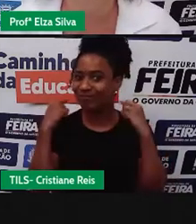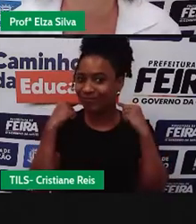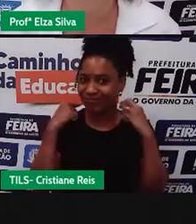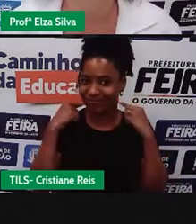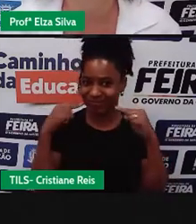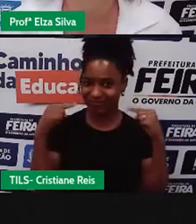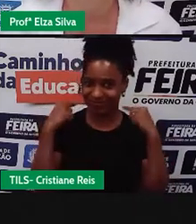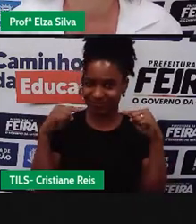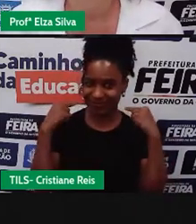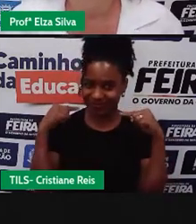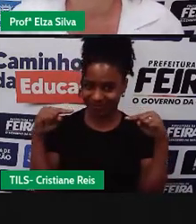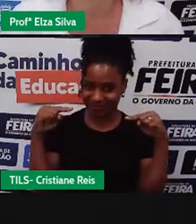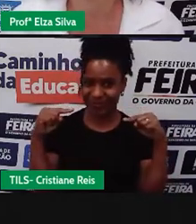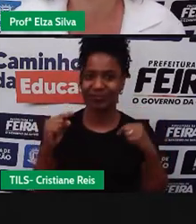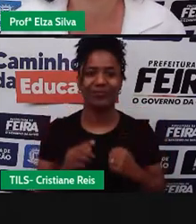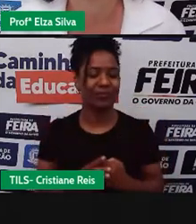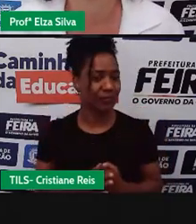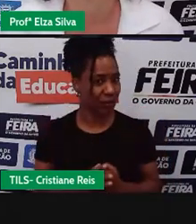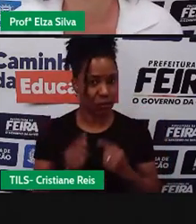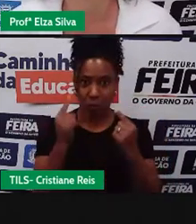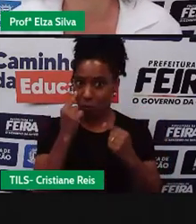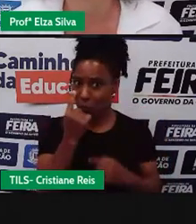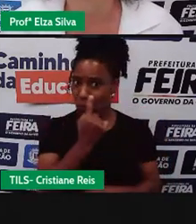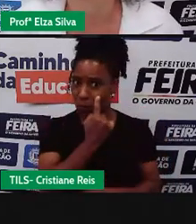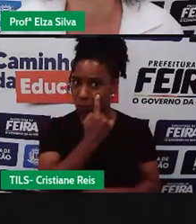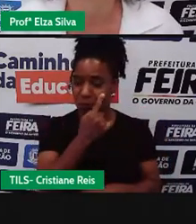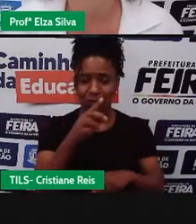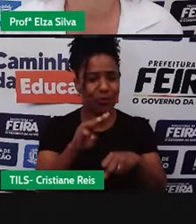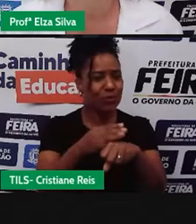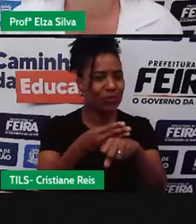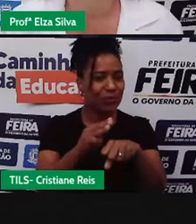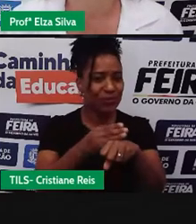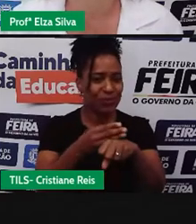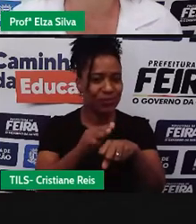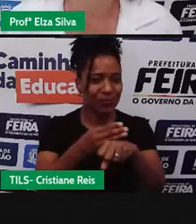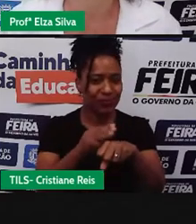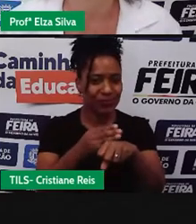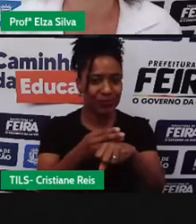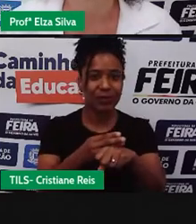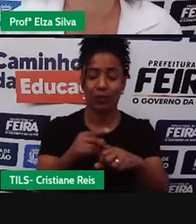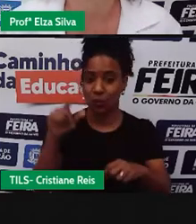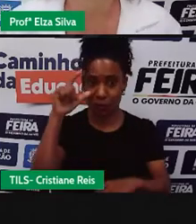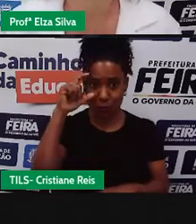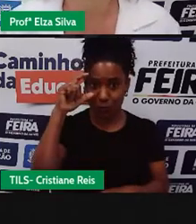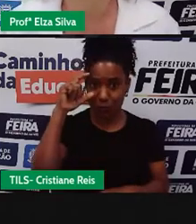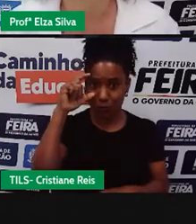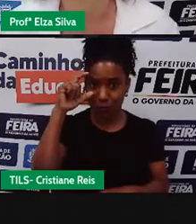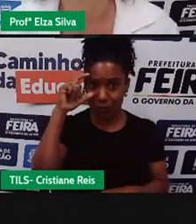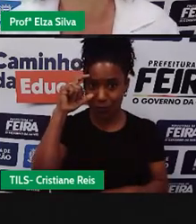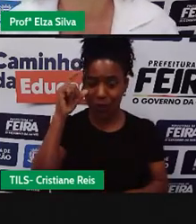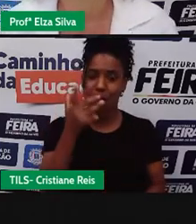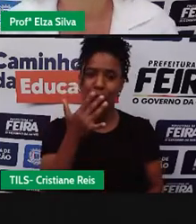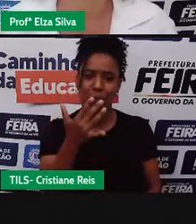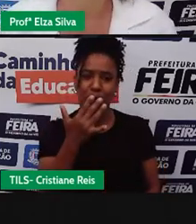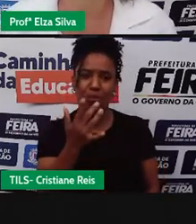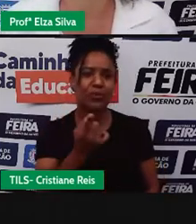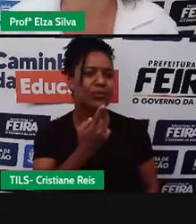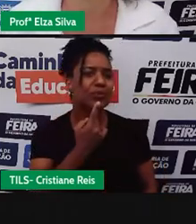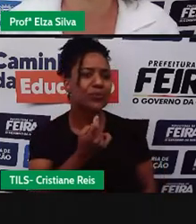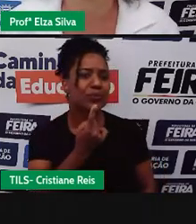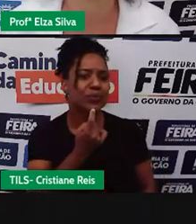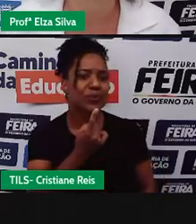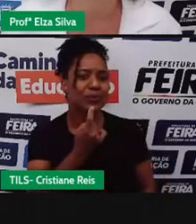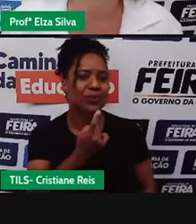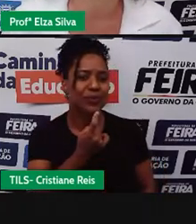tamanho médio. Meus olhos também são castanhos. Eu uso óculos de haste vermelha, tenho